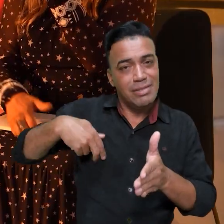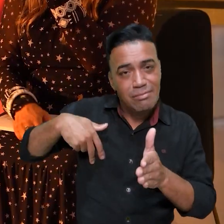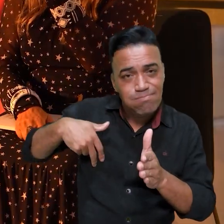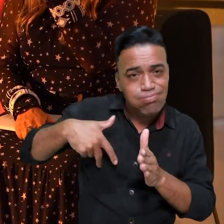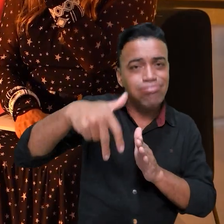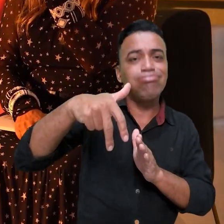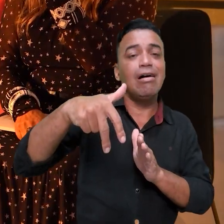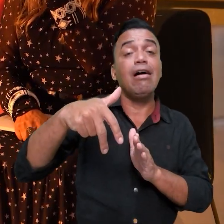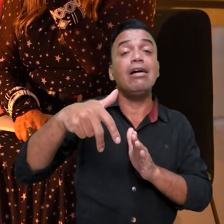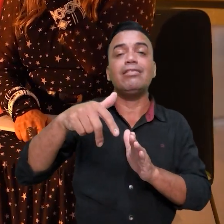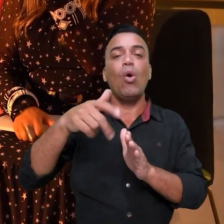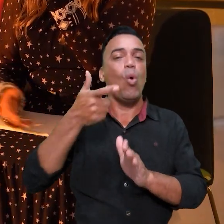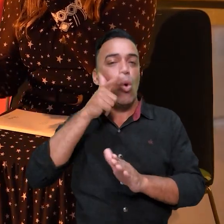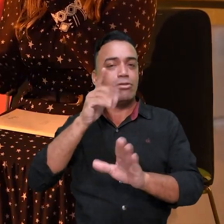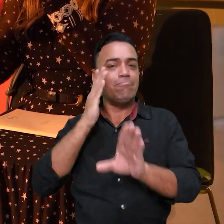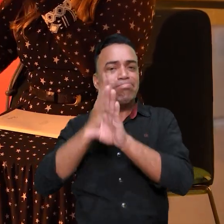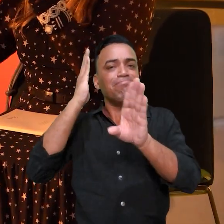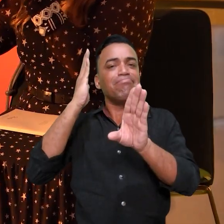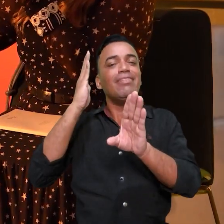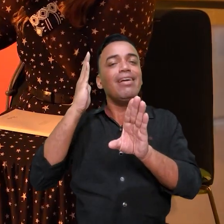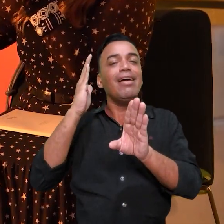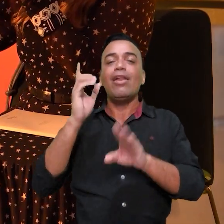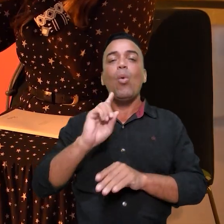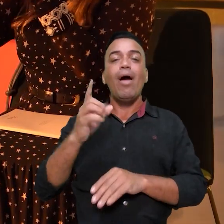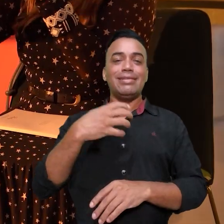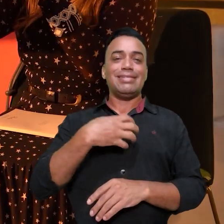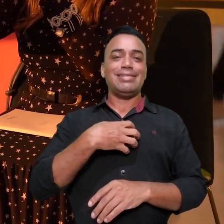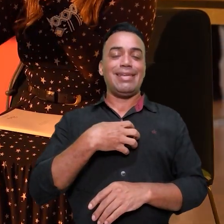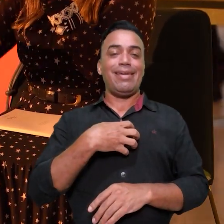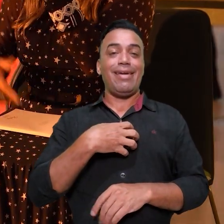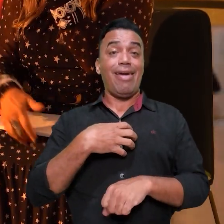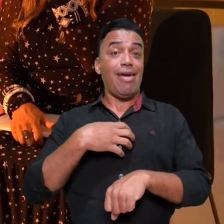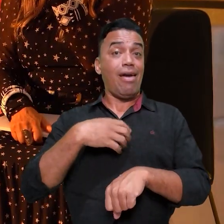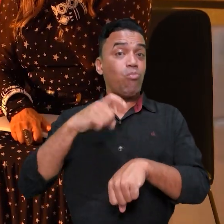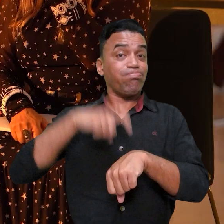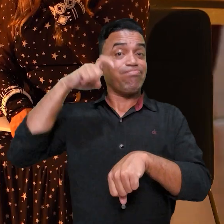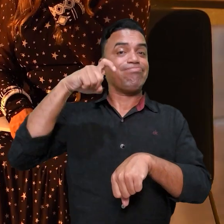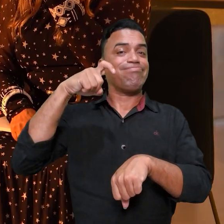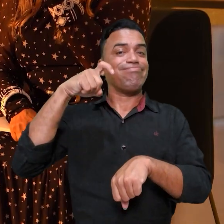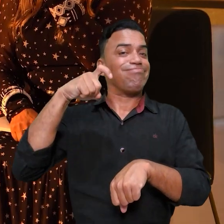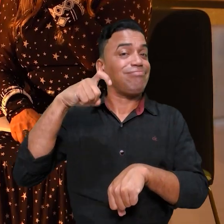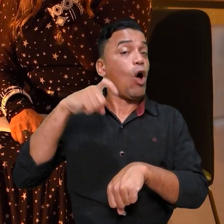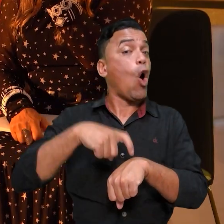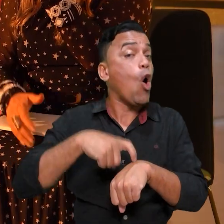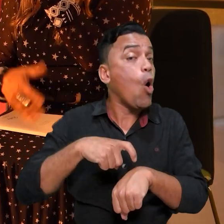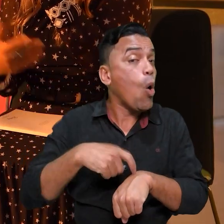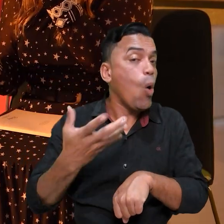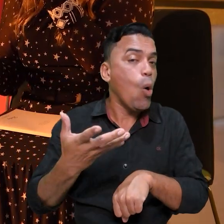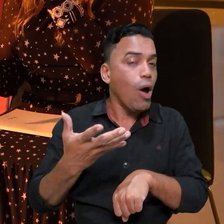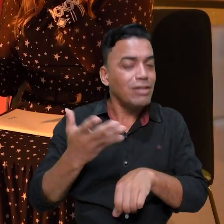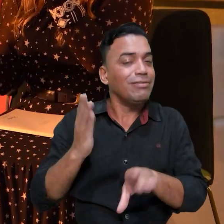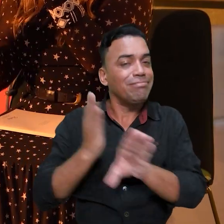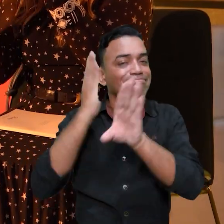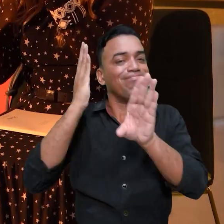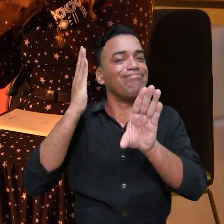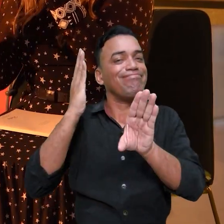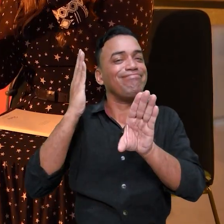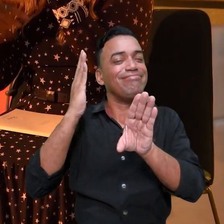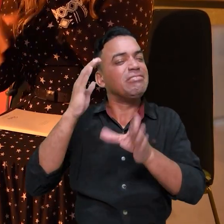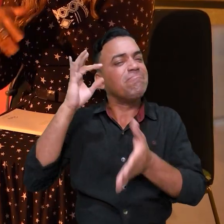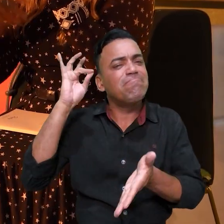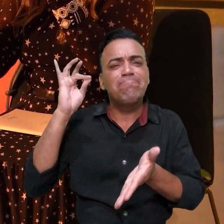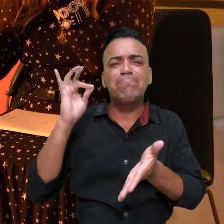a gente chegar a isso, não é nem ser, é quando, né? Aí a gente vai descobrir,